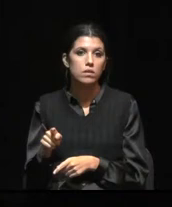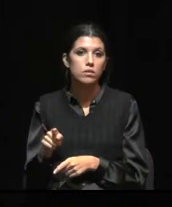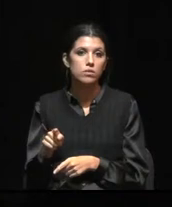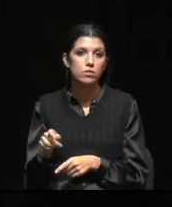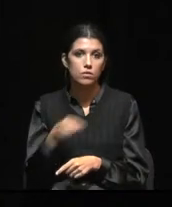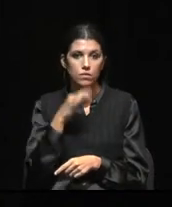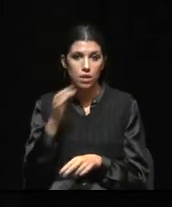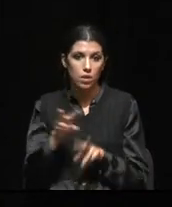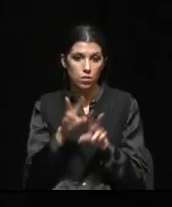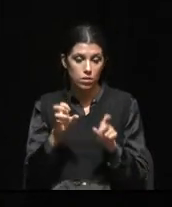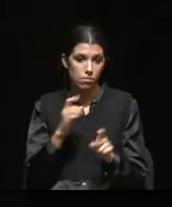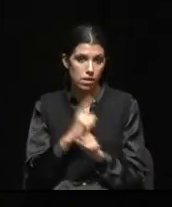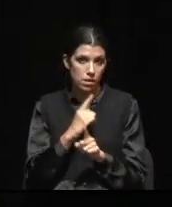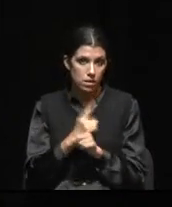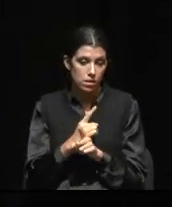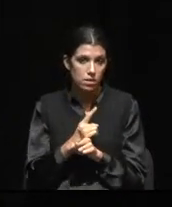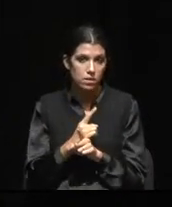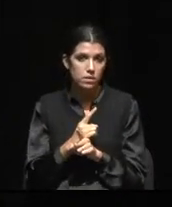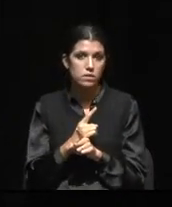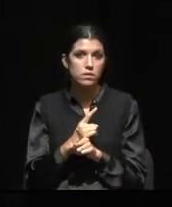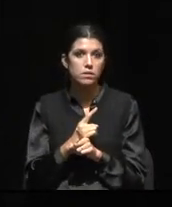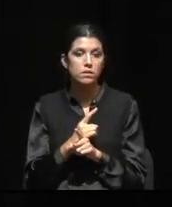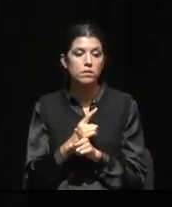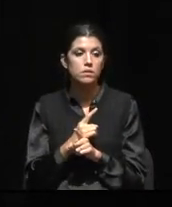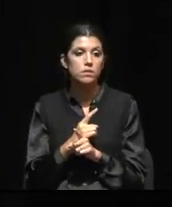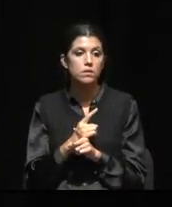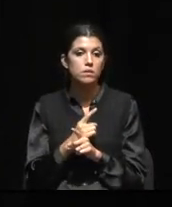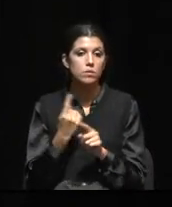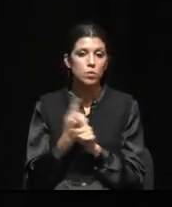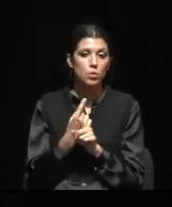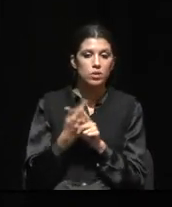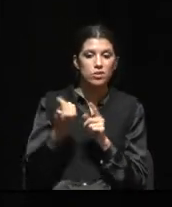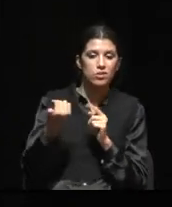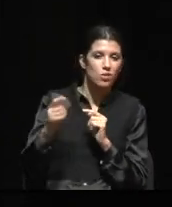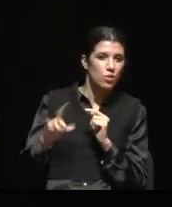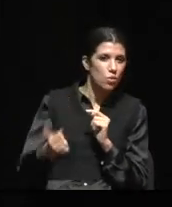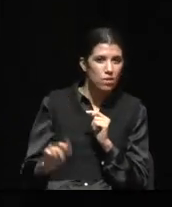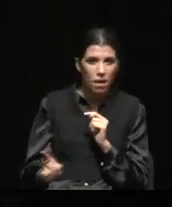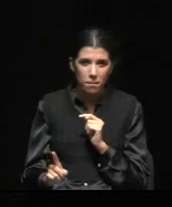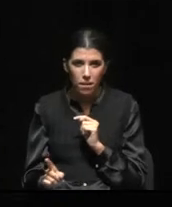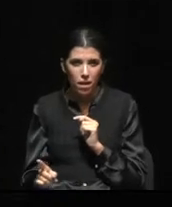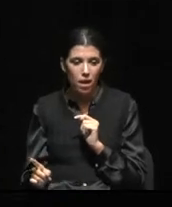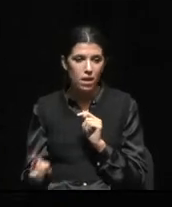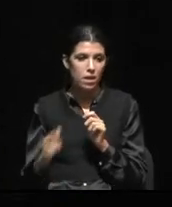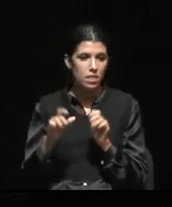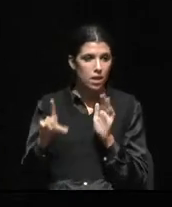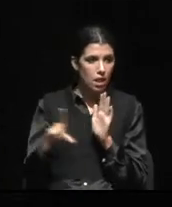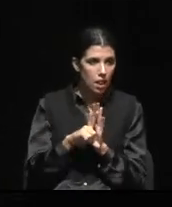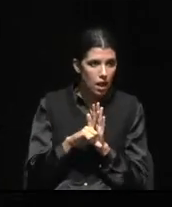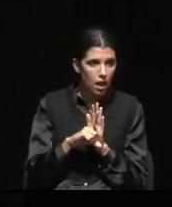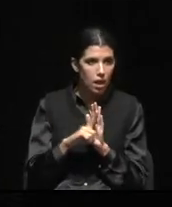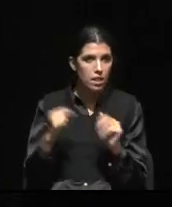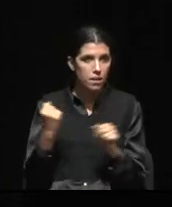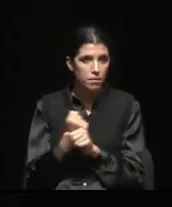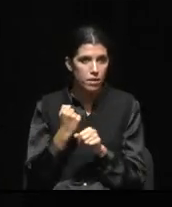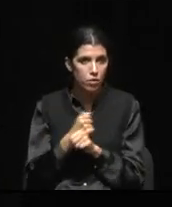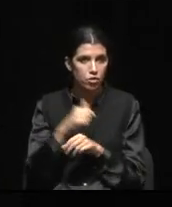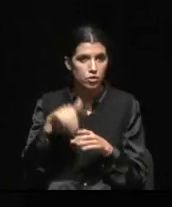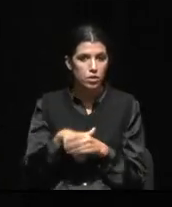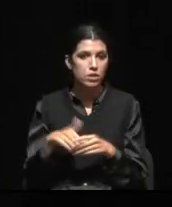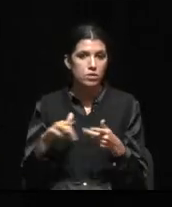este tema sobre aquilo que não está bem na legislação e na aplicação da Lei laboral na câmara de